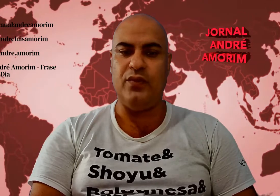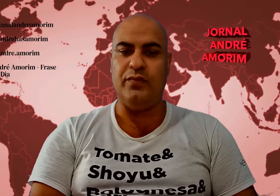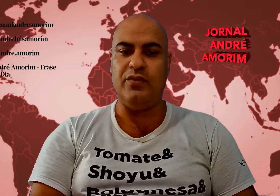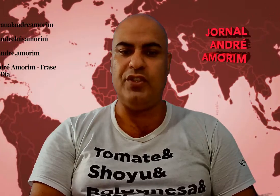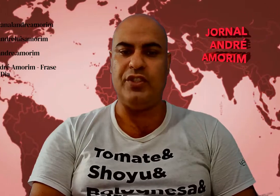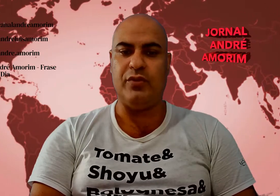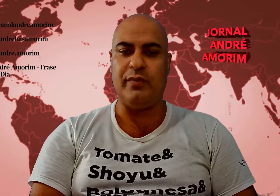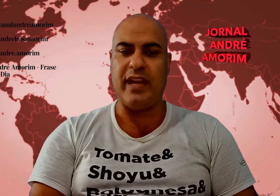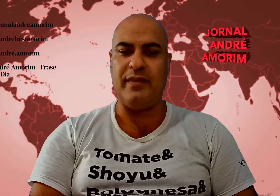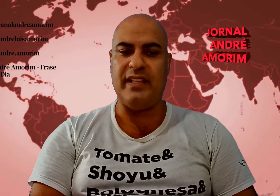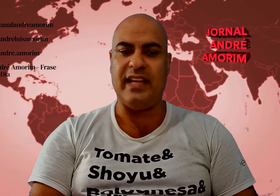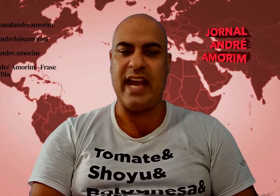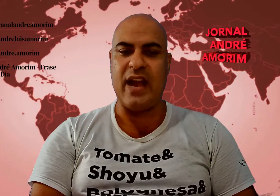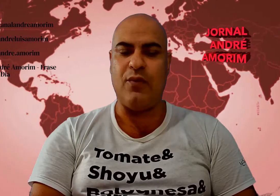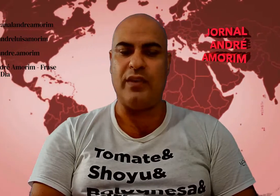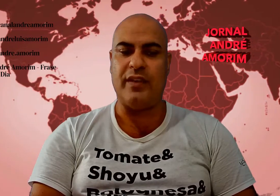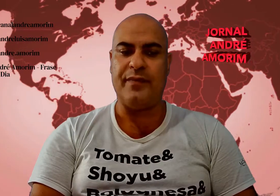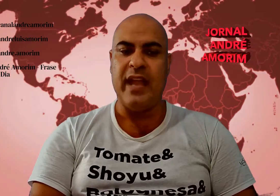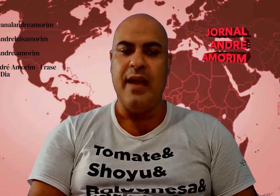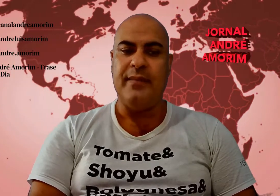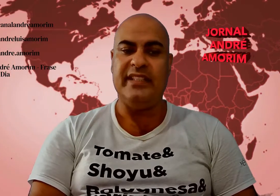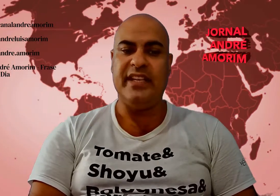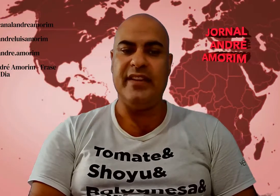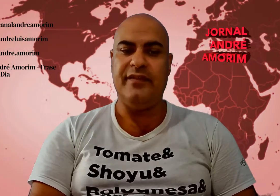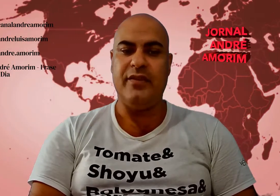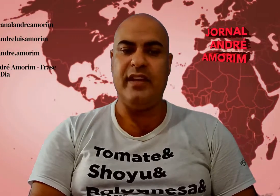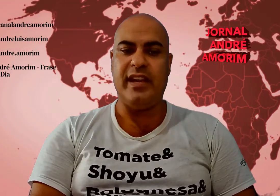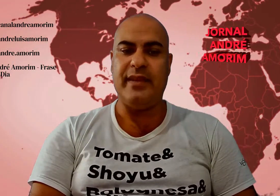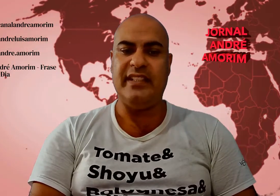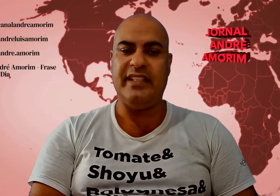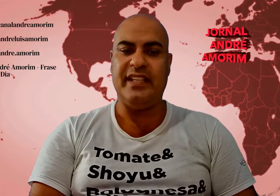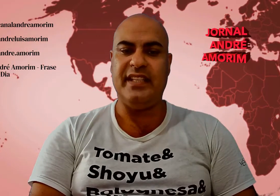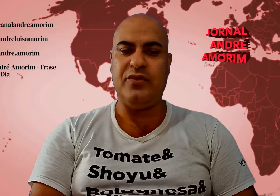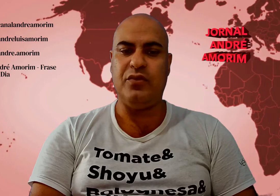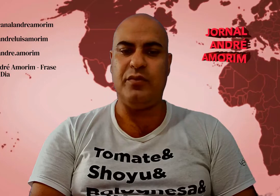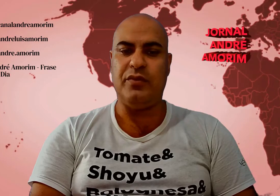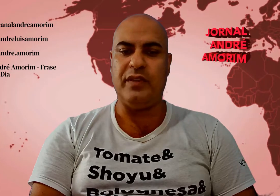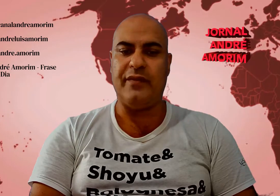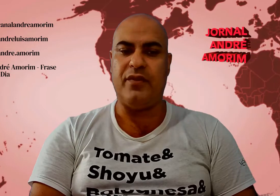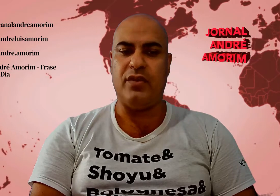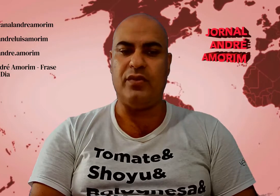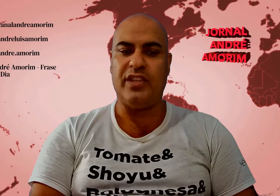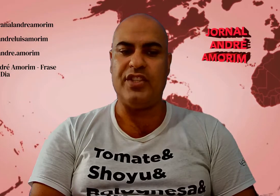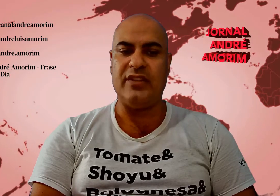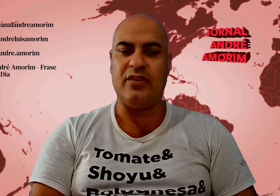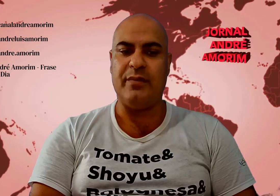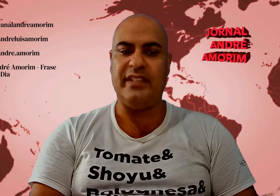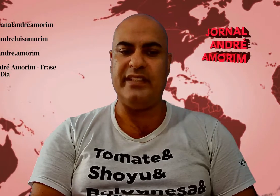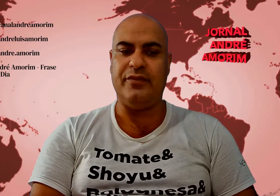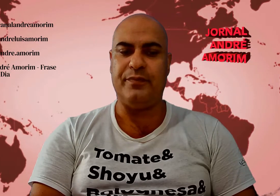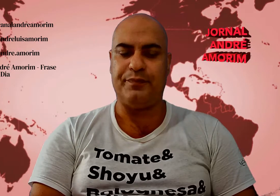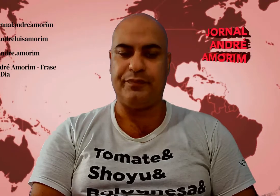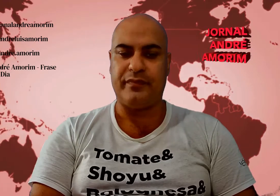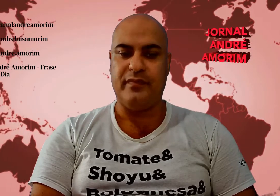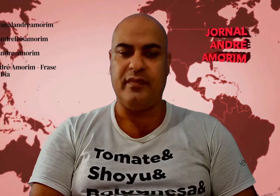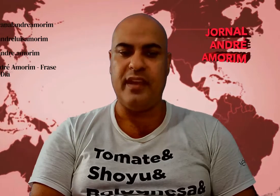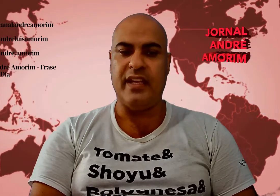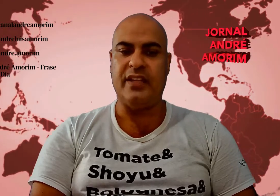pedia novo número de título para habilitar a urna. Mas ele veio reclamar em seguida que o número e a foto do candidato não